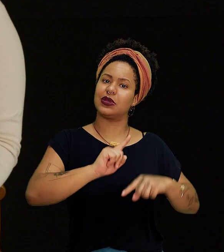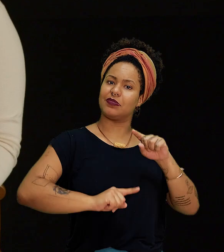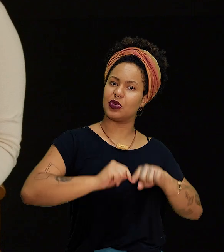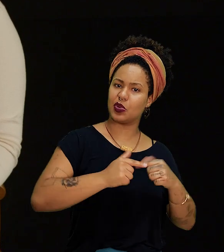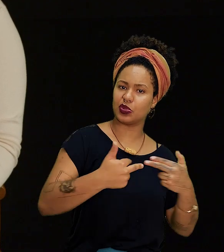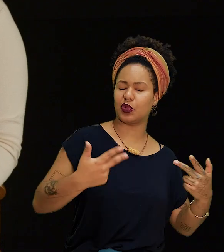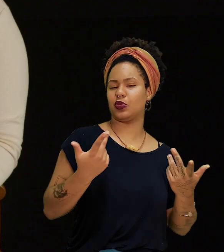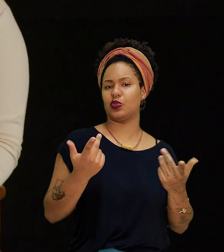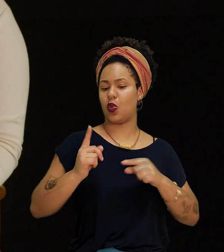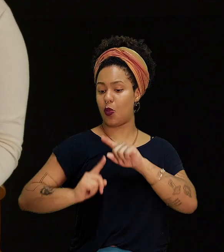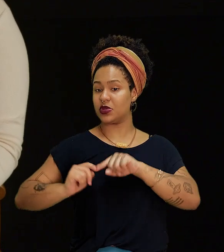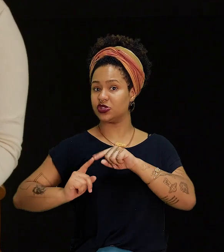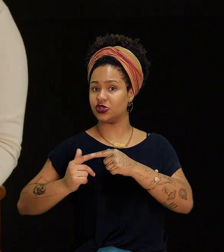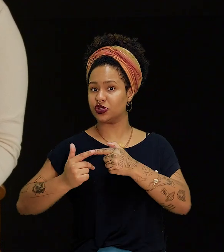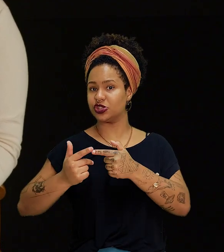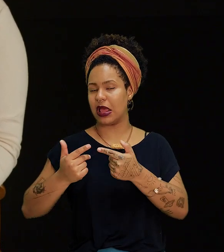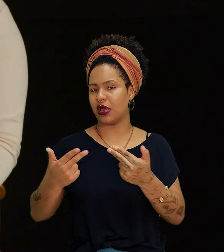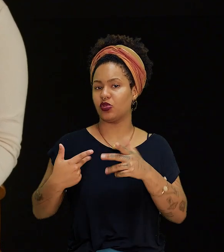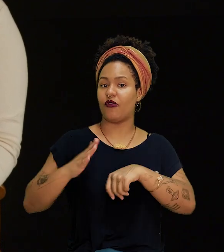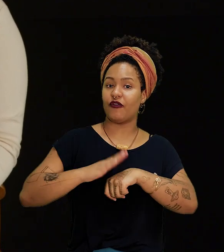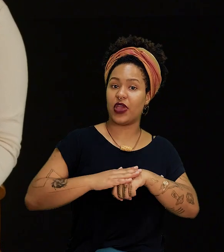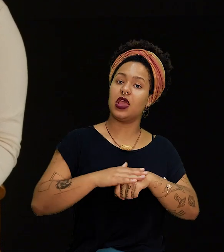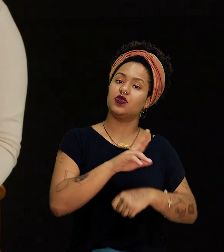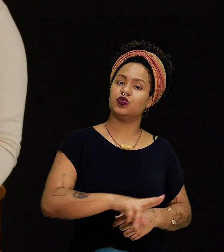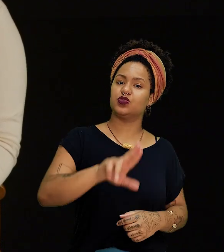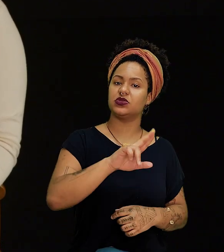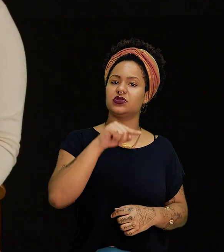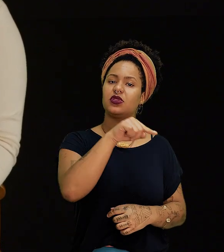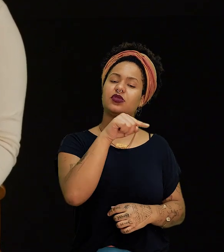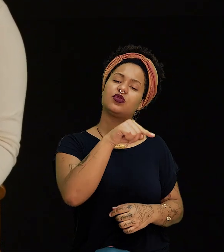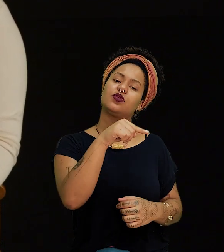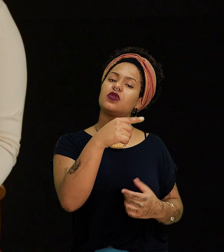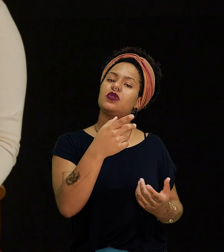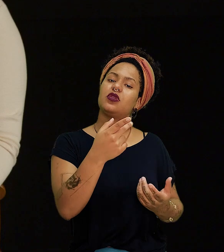de produtos, de objetos, né, fabricados a partir, então,